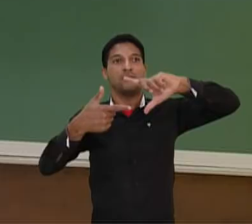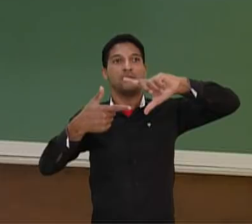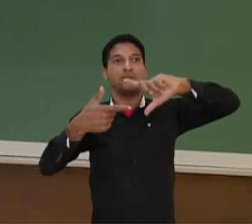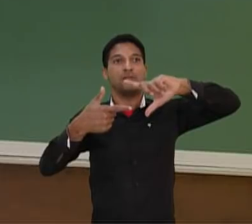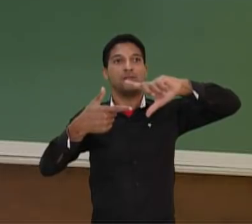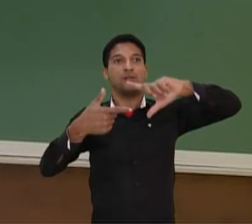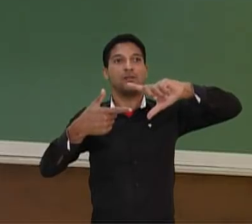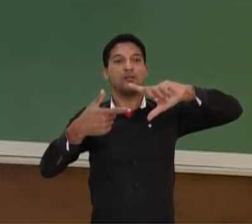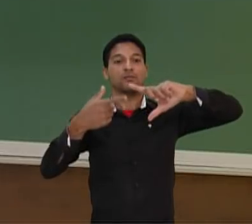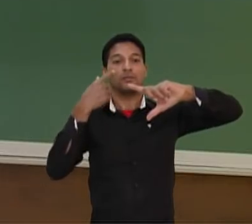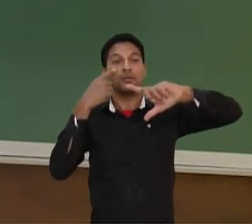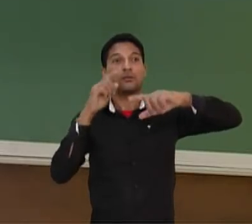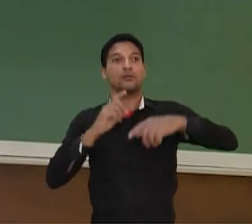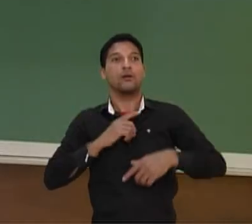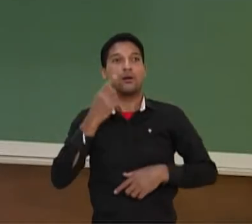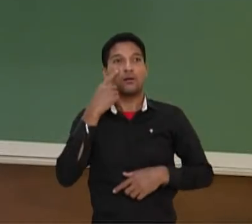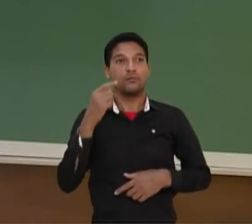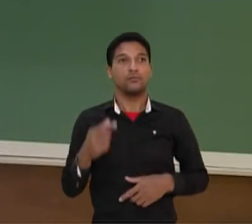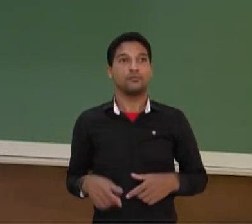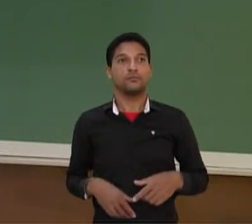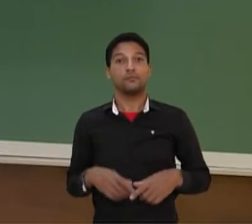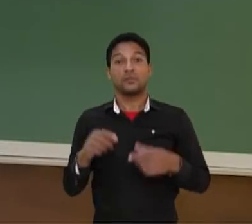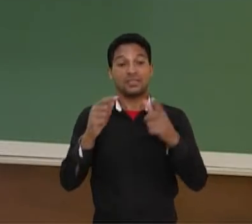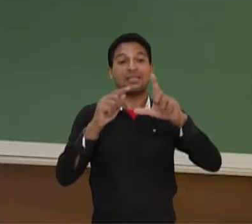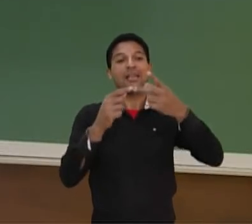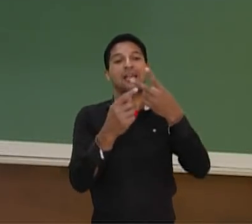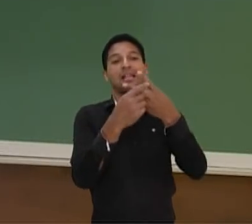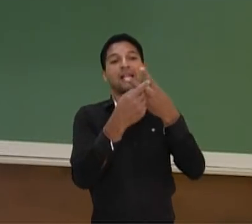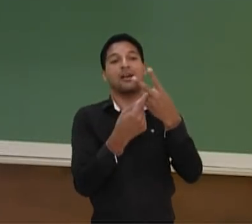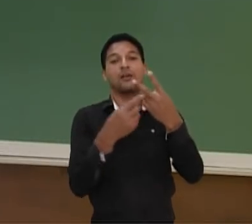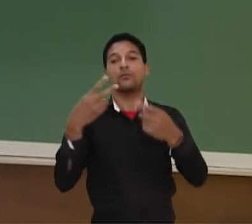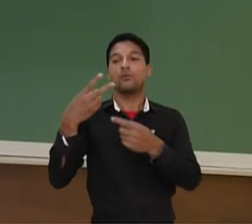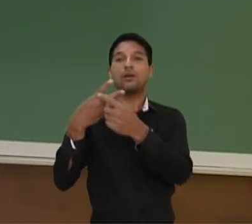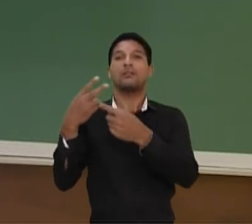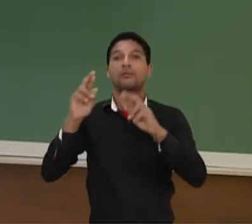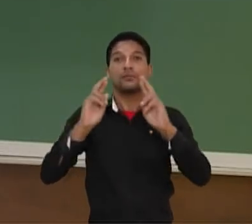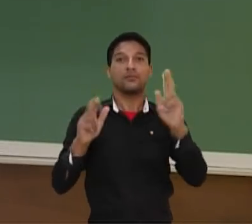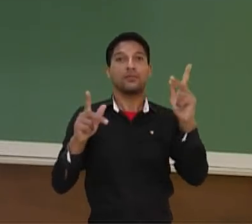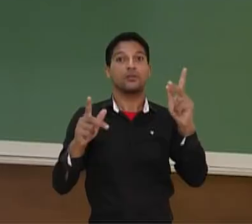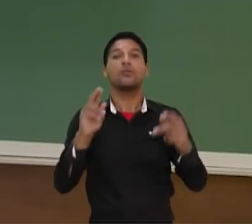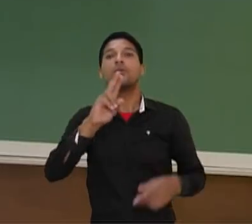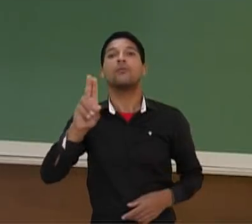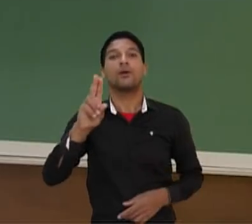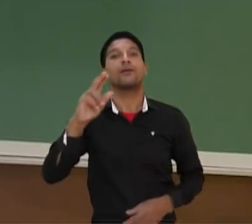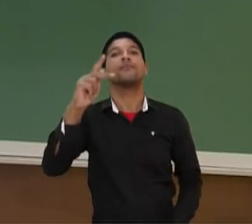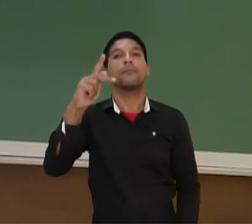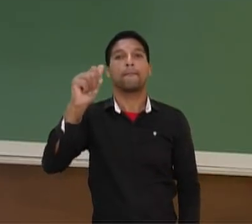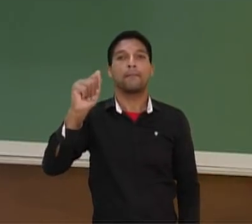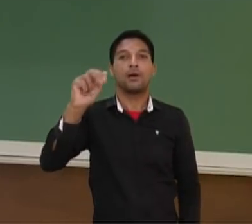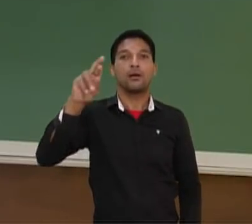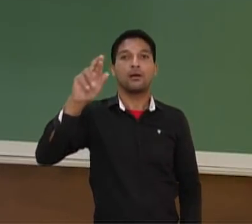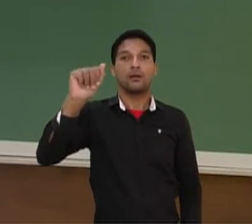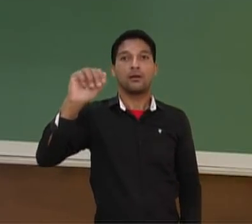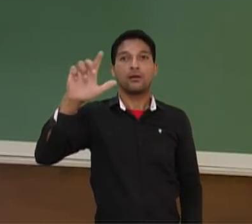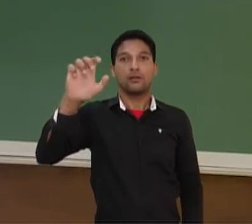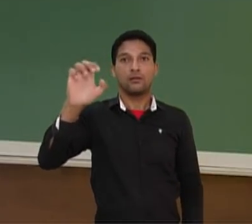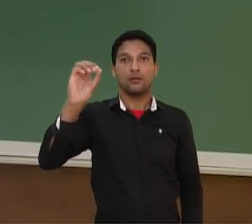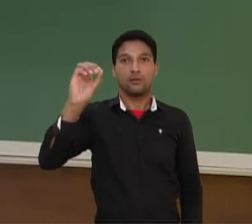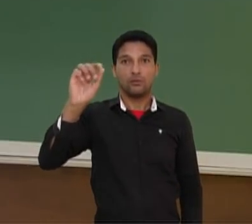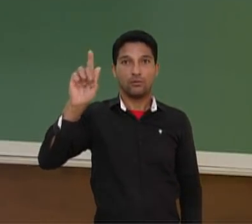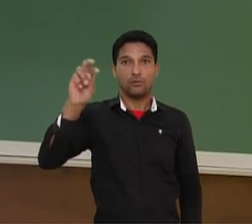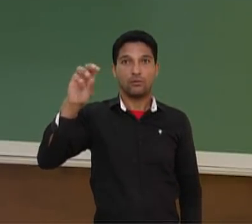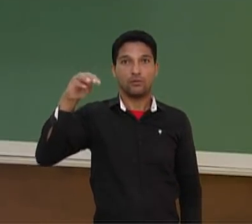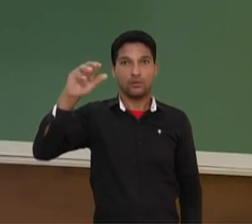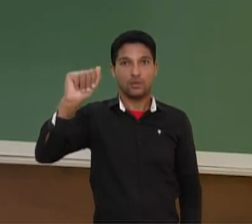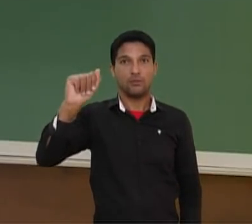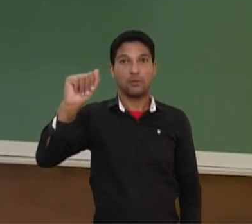Eu tenho 2 pares de lados paralelos e os ângulos são diferentes. Como é que eu chamo essa figura? Paralelogramo. Posso dizer paralelogramo